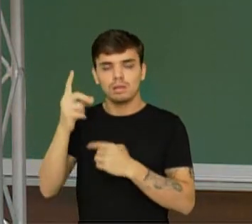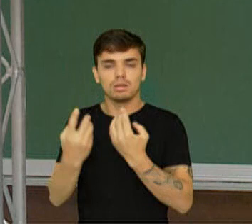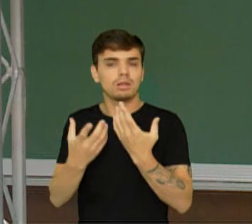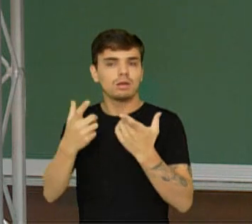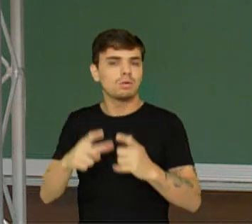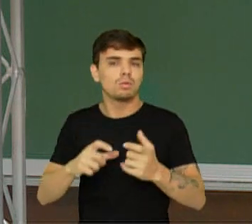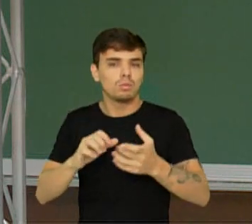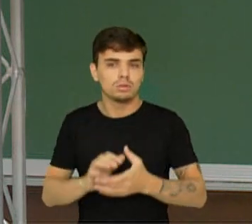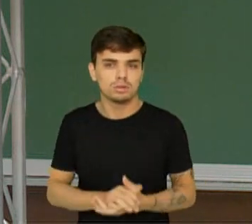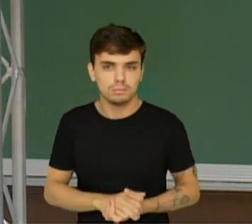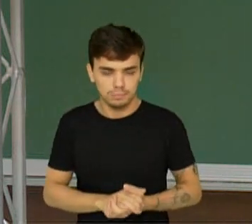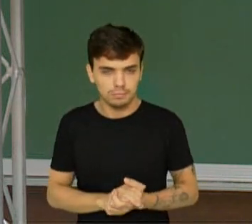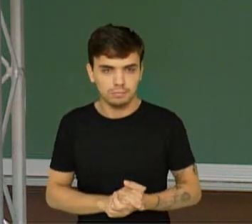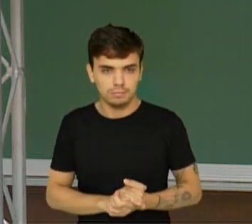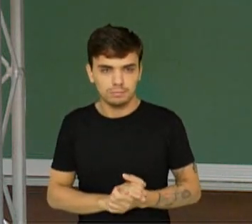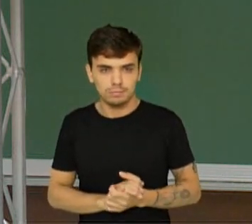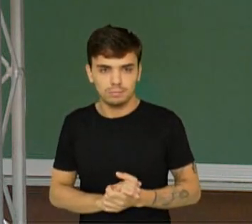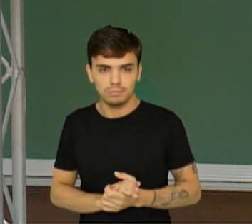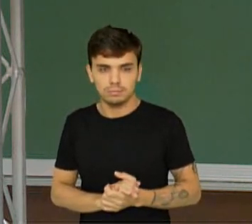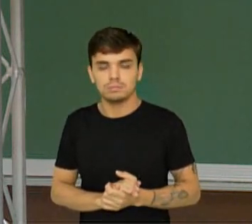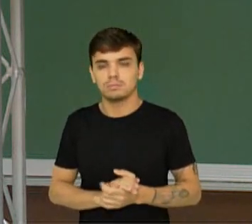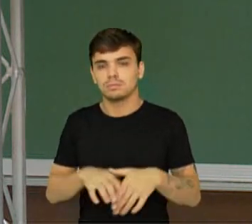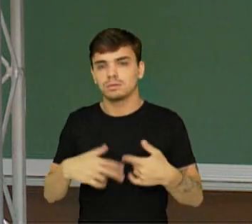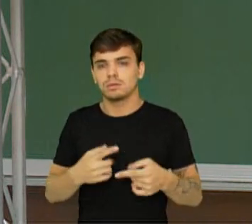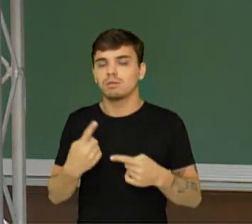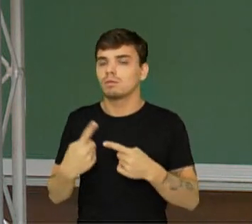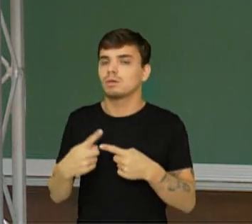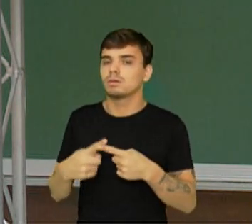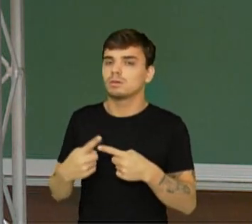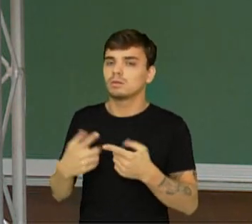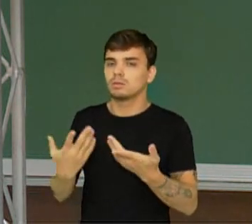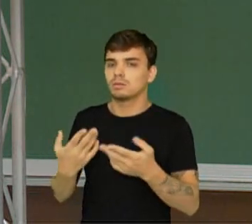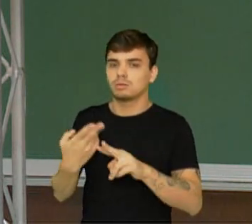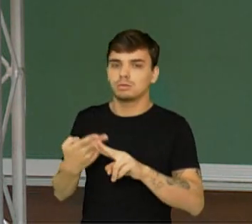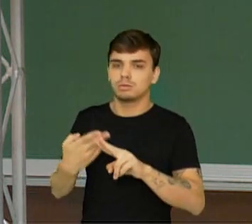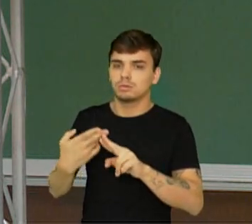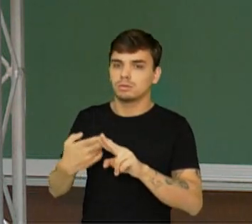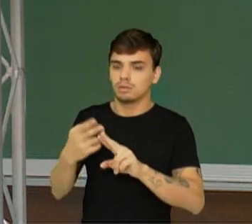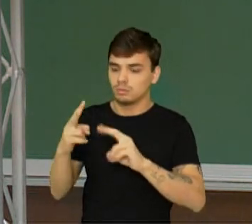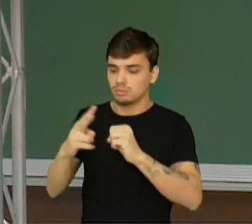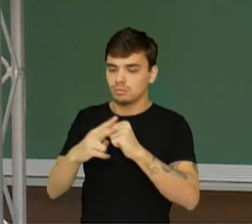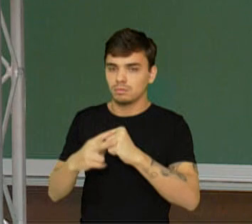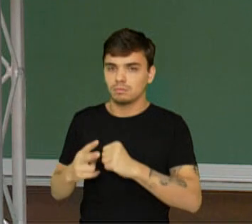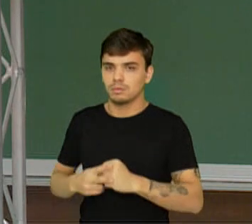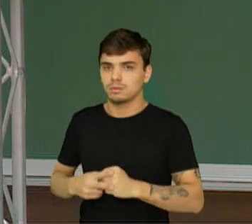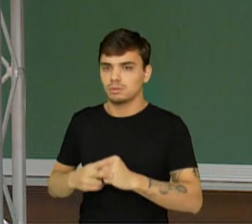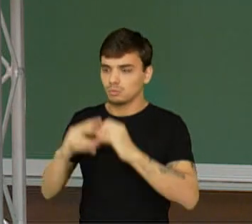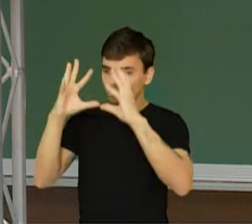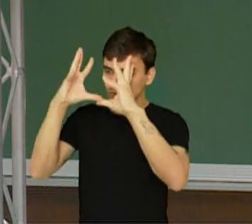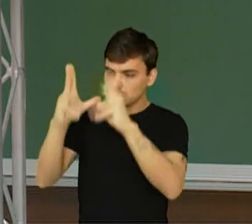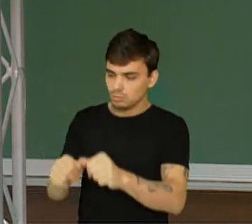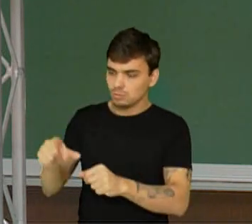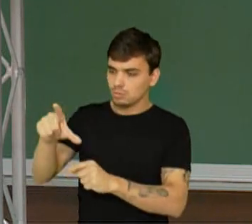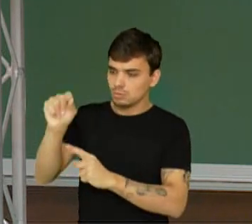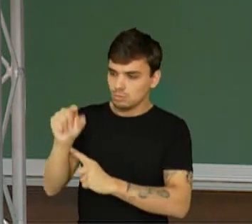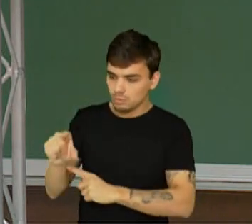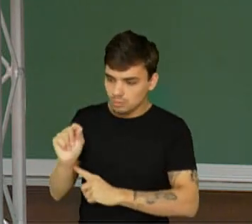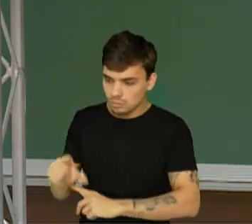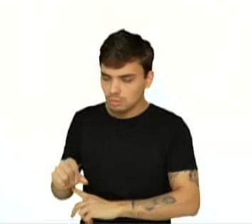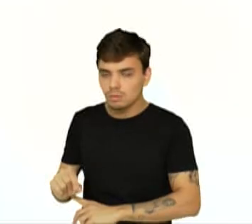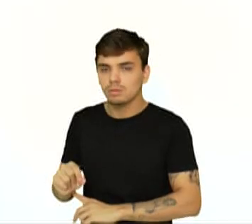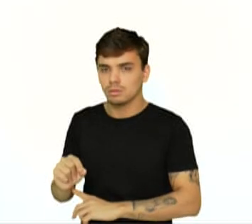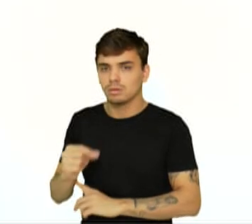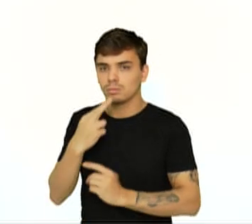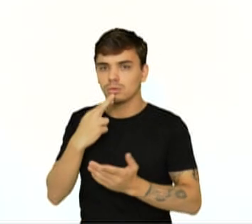del singular. Então, você vai usar ali o verbo e vai fazer assim com todas as opções, respondendo corretamente. E